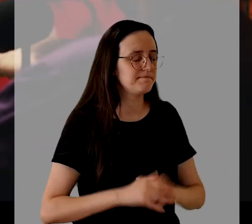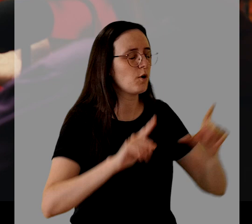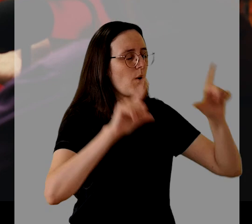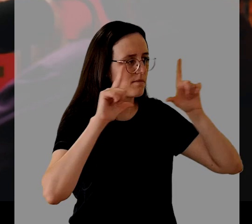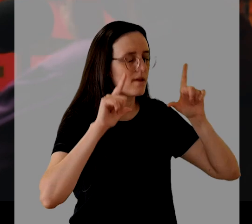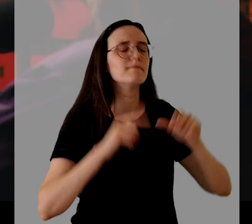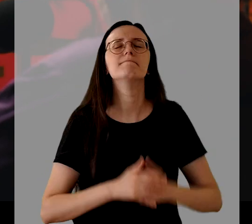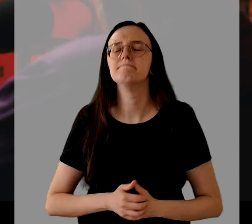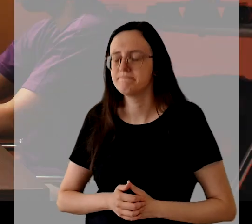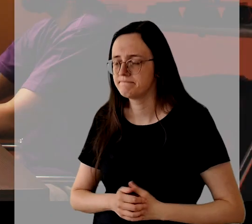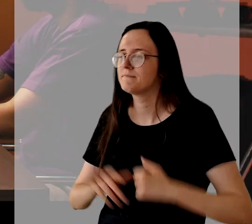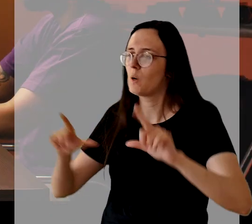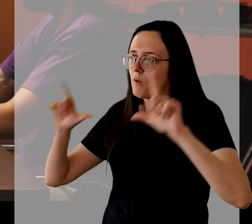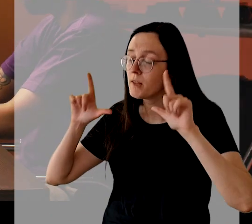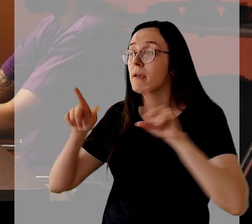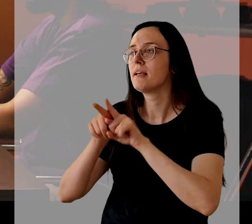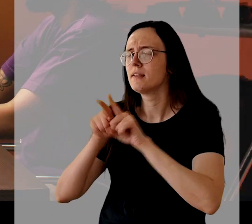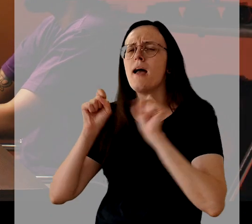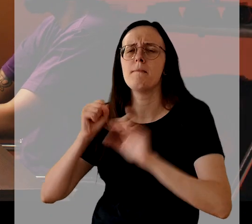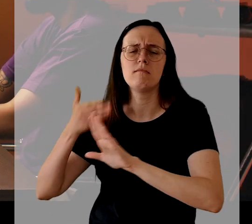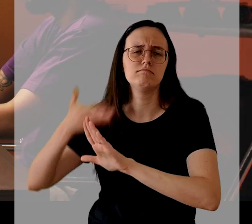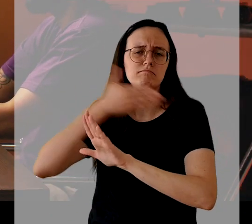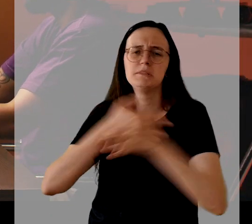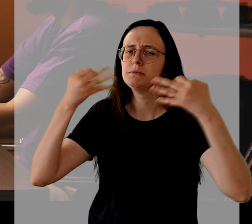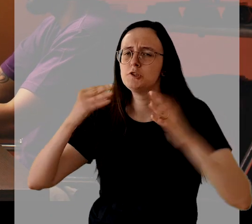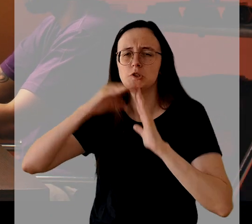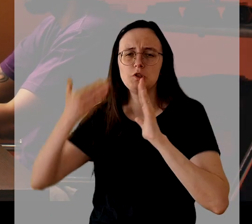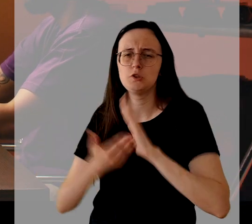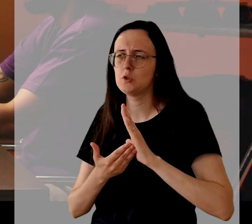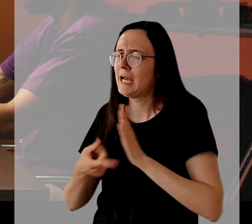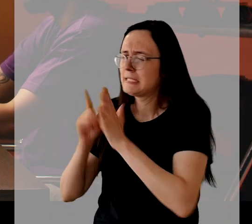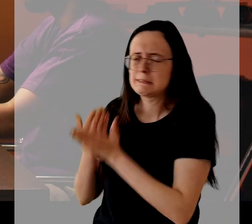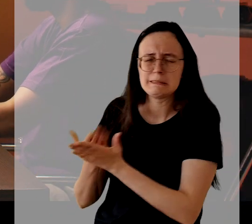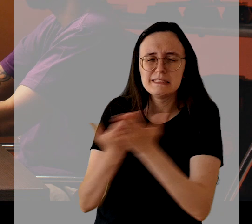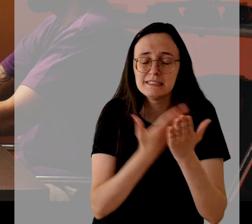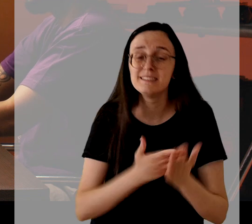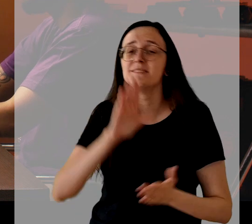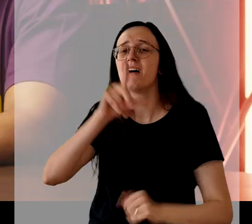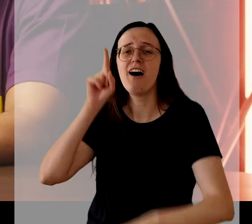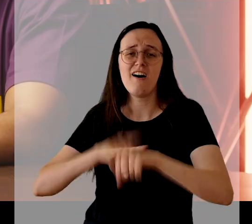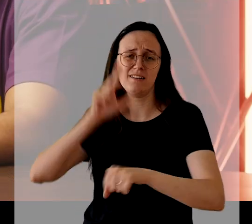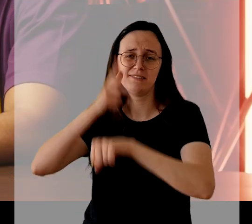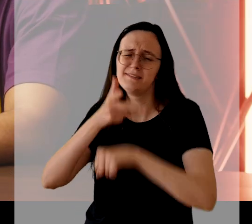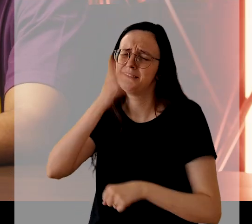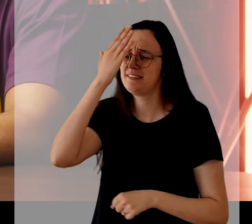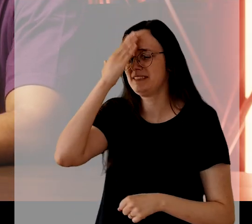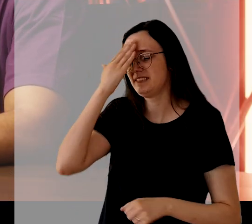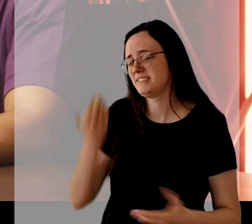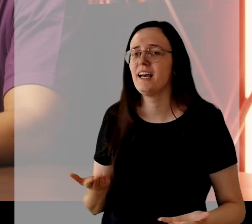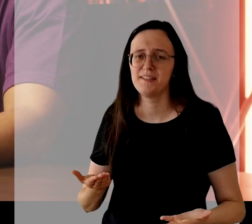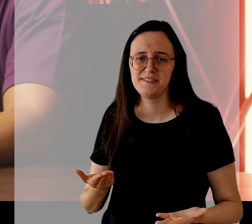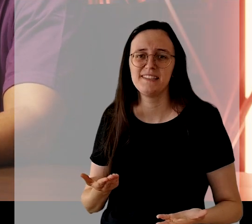um enquadramento, e aí por mais que exista uma pré muito bem feita, onde a gente tenta prever tudo isso, na hora da filmagem, você sabe como